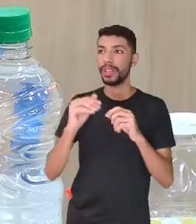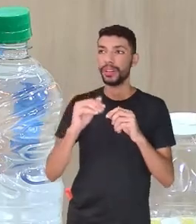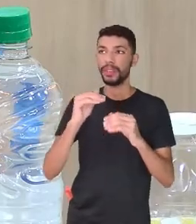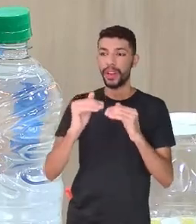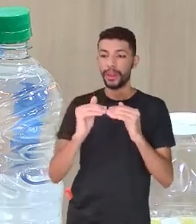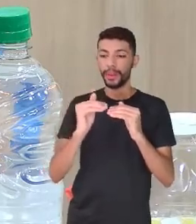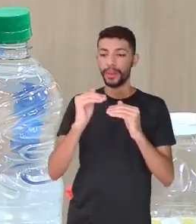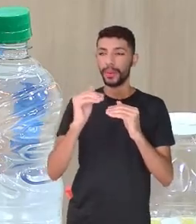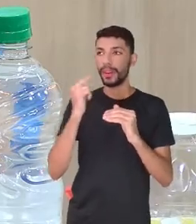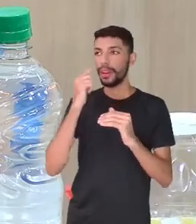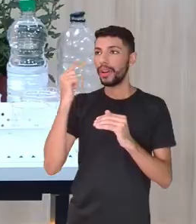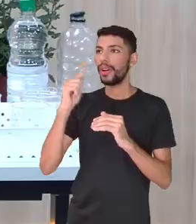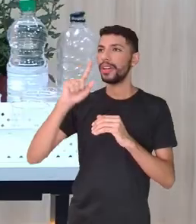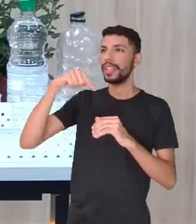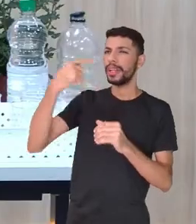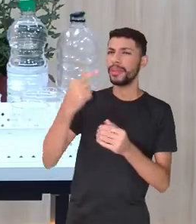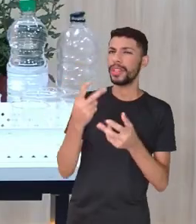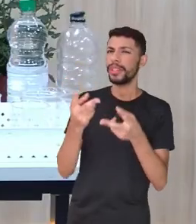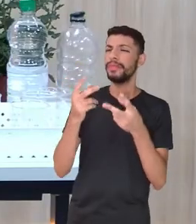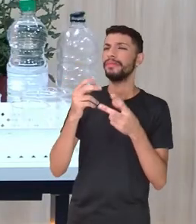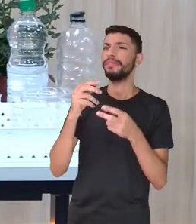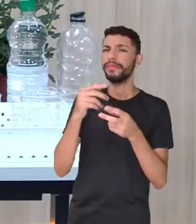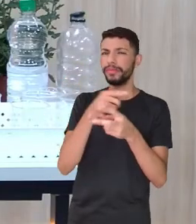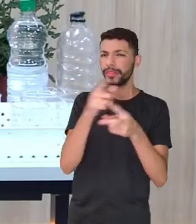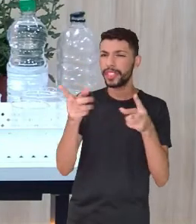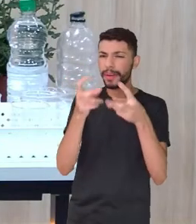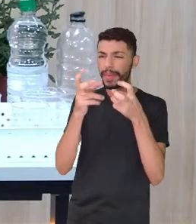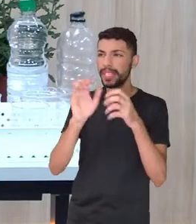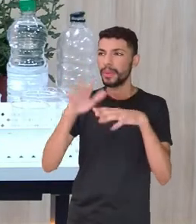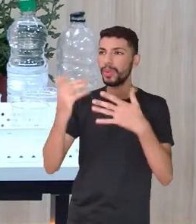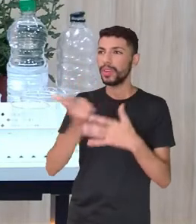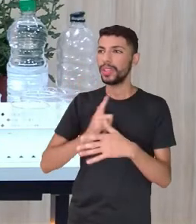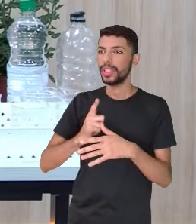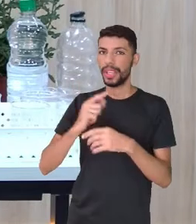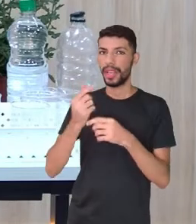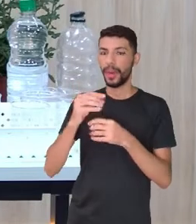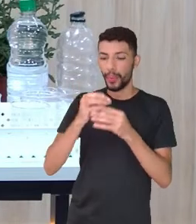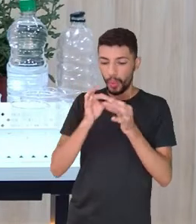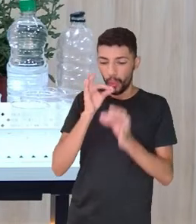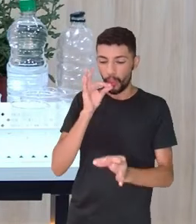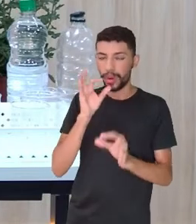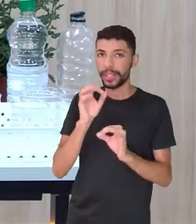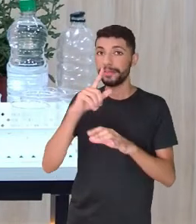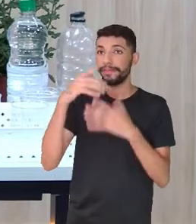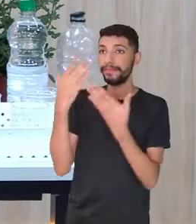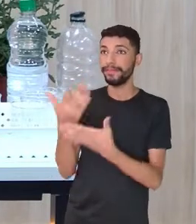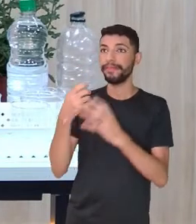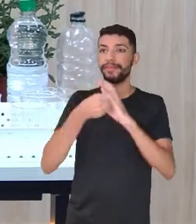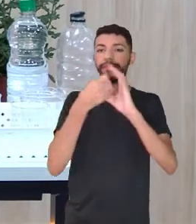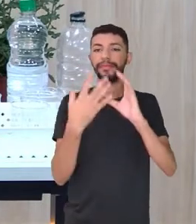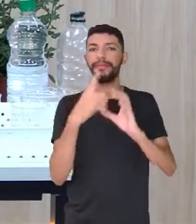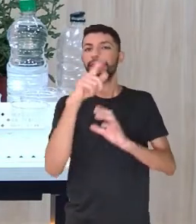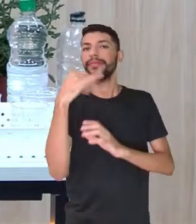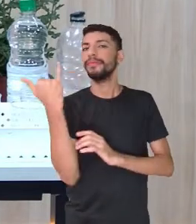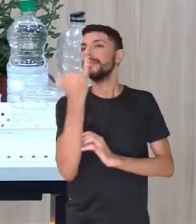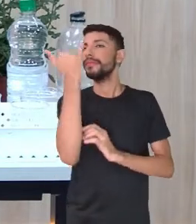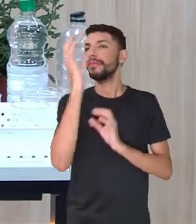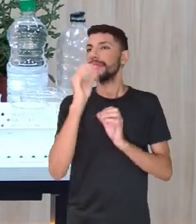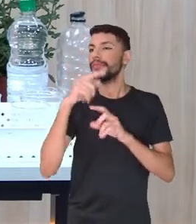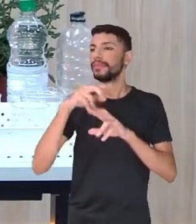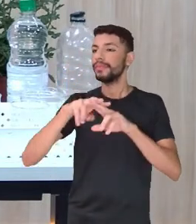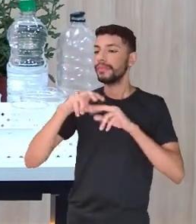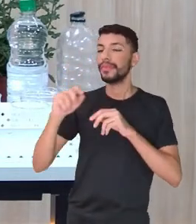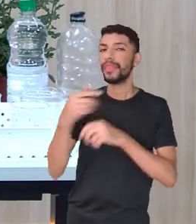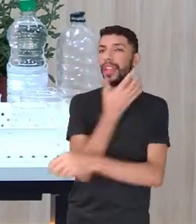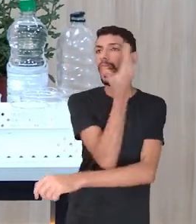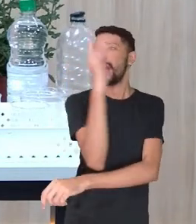à frente. Observem isso na próxima vez que vocês tiverem um canudo. Essa característica ela é muito importante, porque as